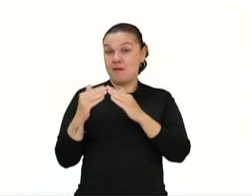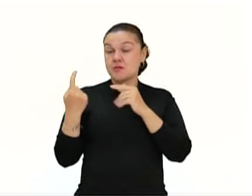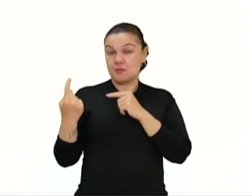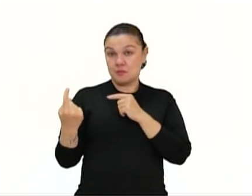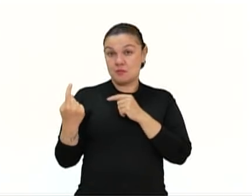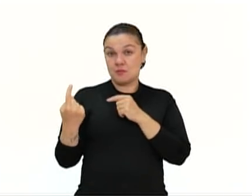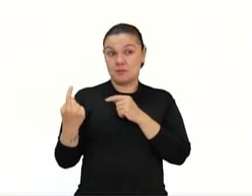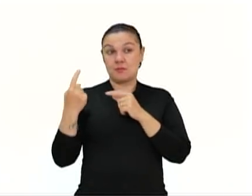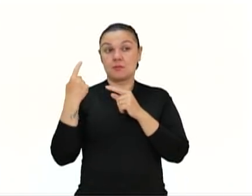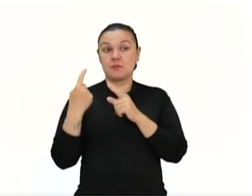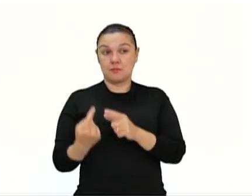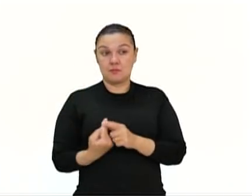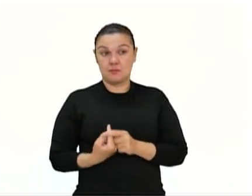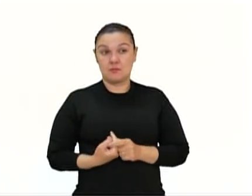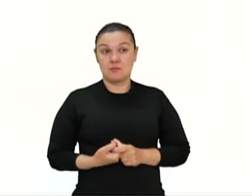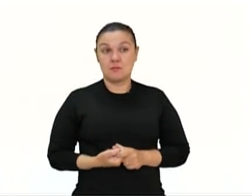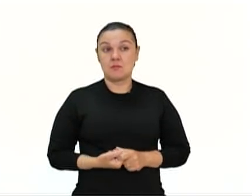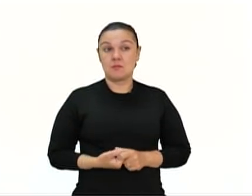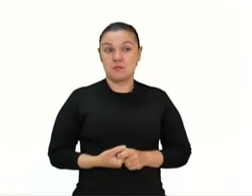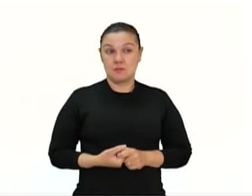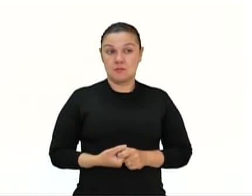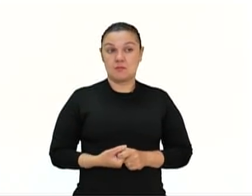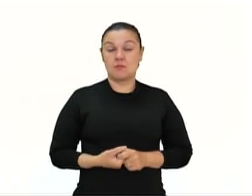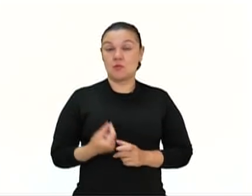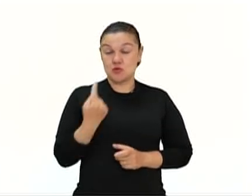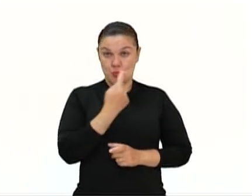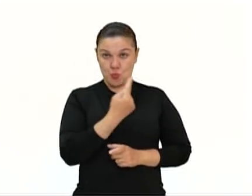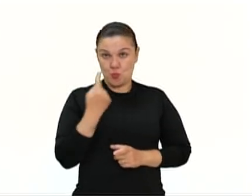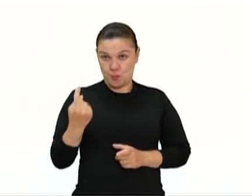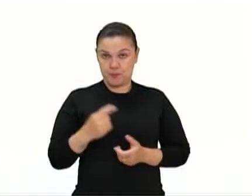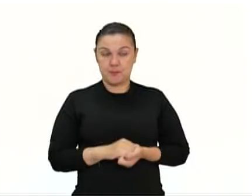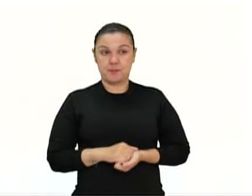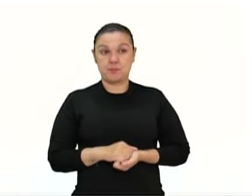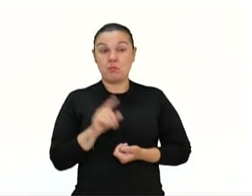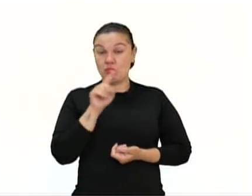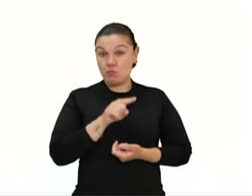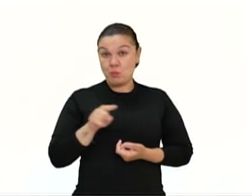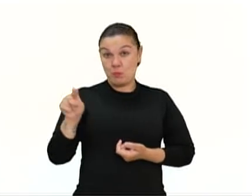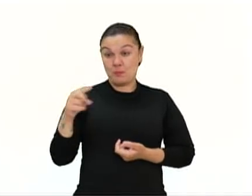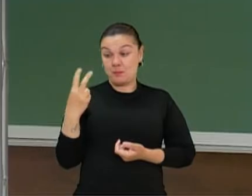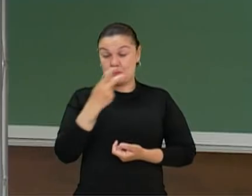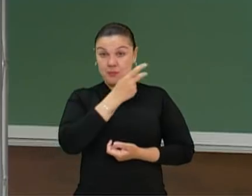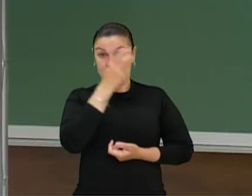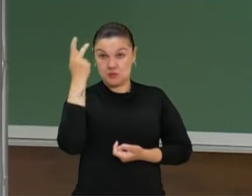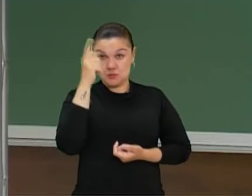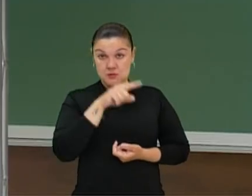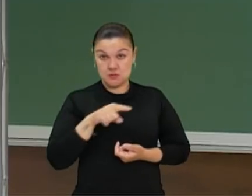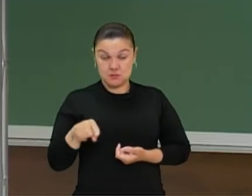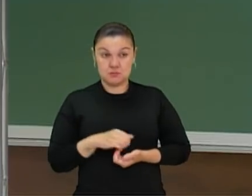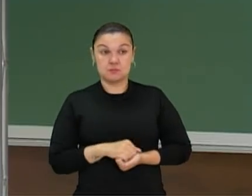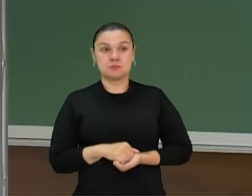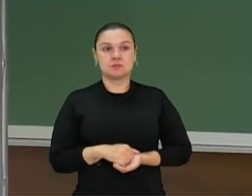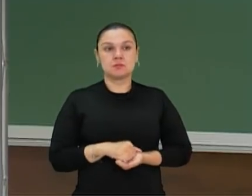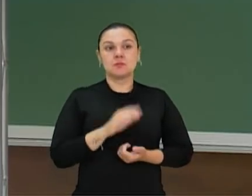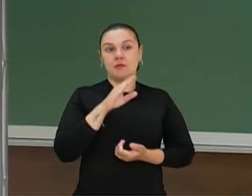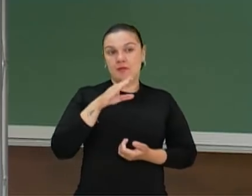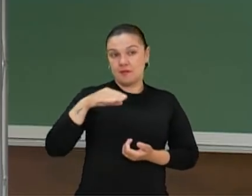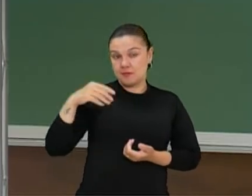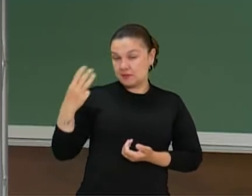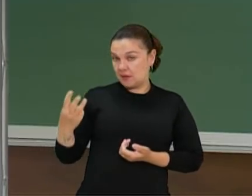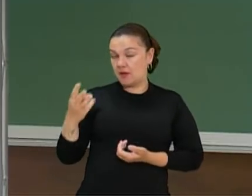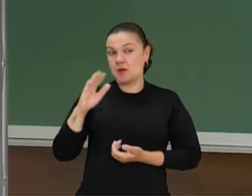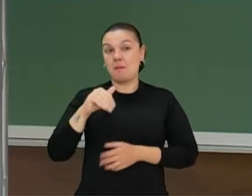que mora. Nessa casa aqui, ó, nessa e nessa são uma pessoa. Nessa casa aqui, são 2 pessoas. E assim por